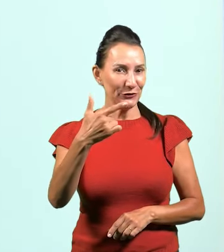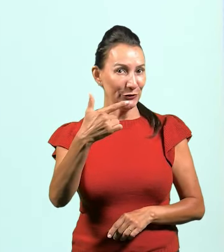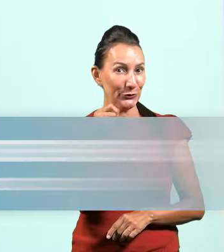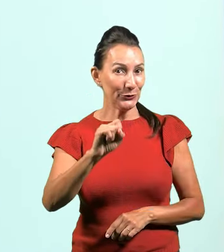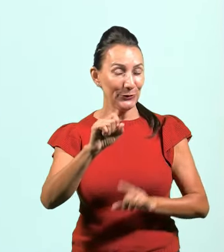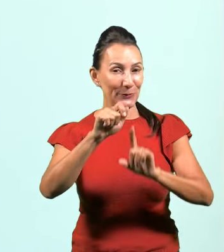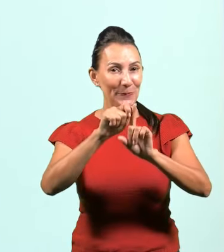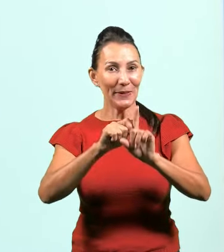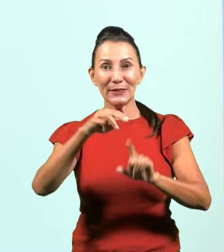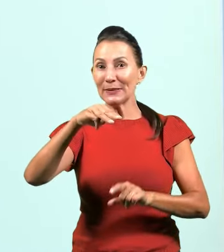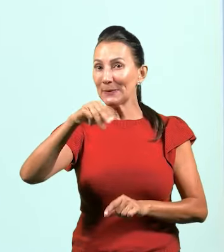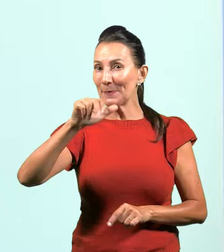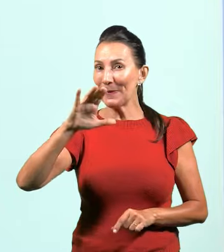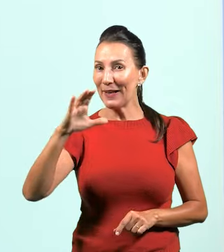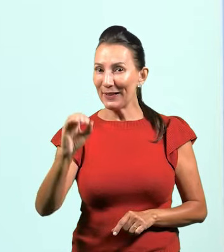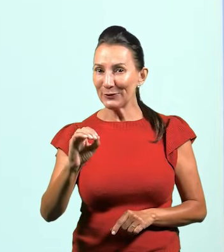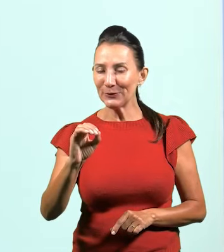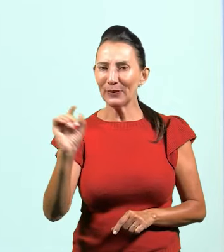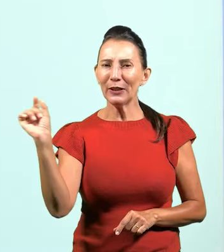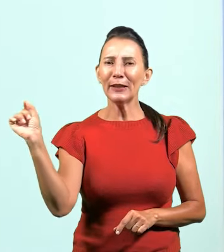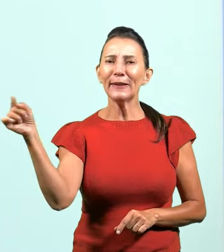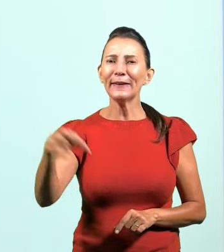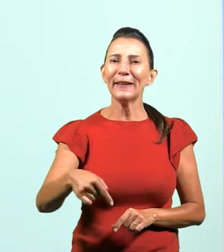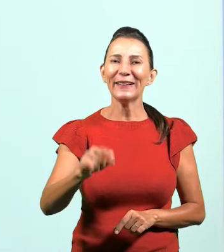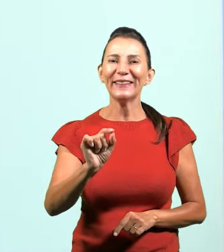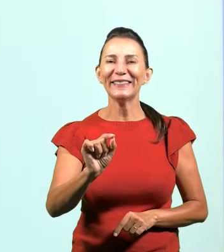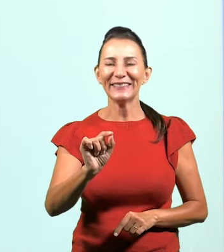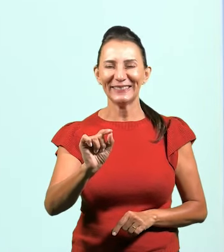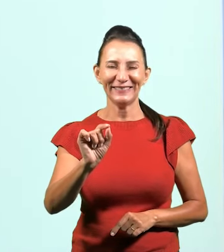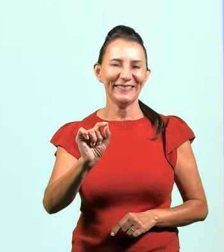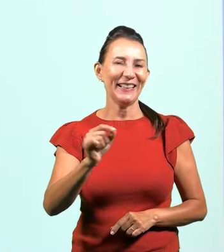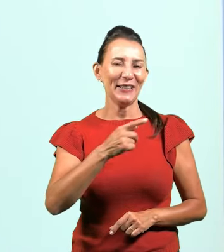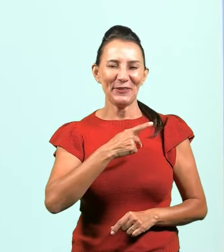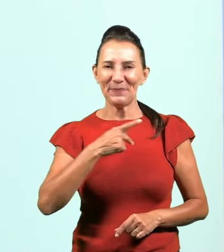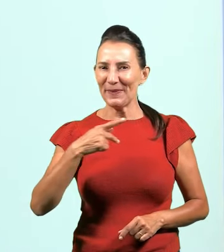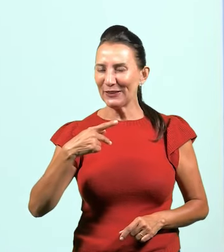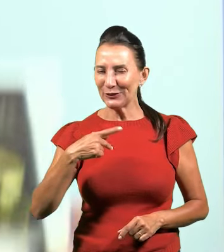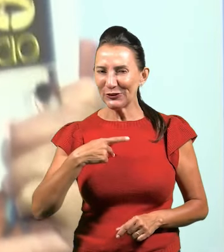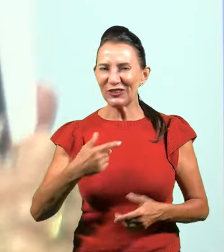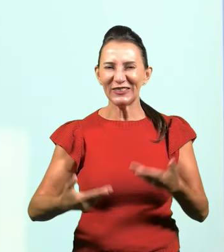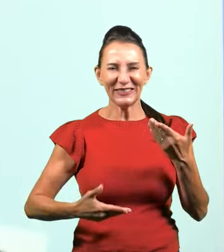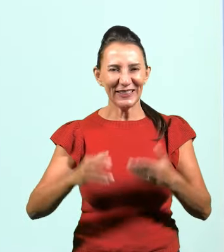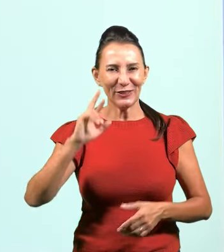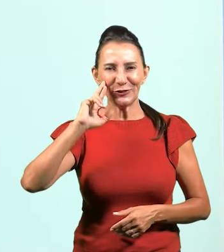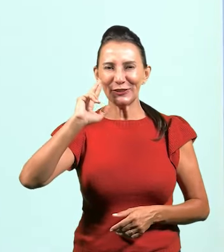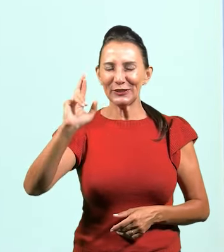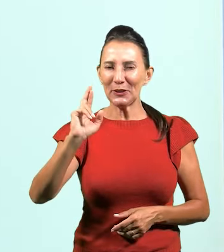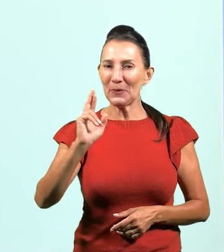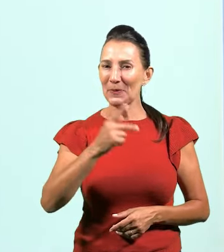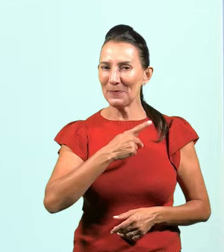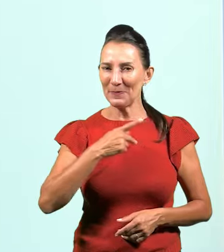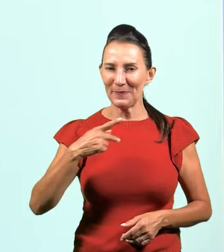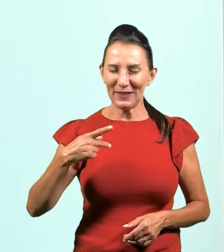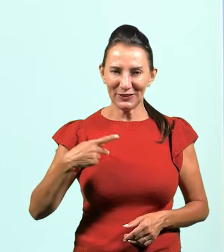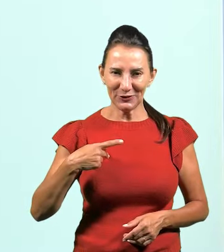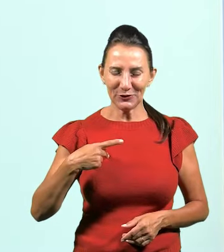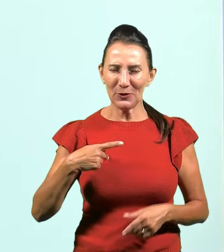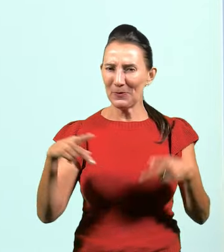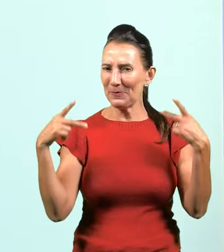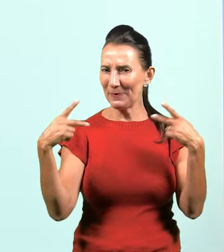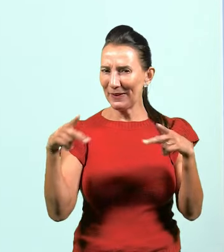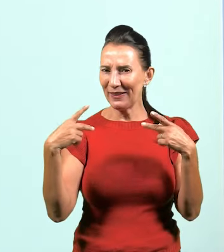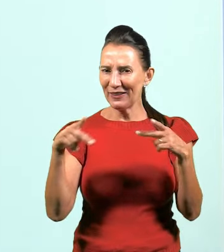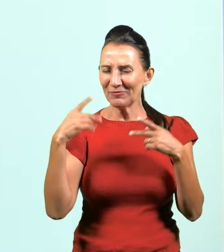28 de março, com a presença do servo do Senhor, grande avivalista, hein?